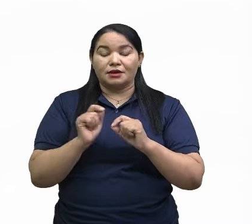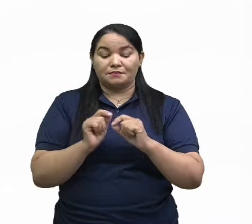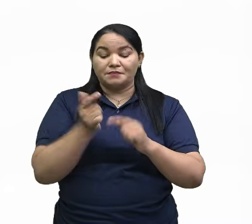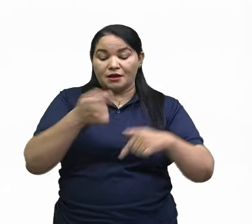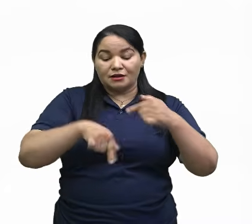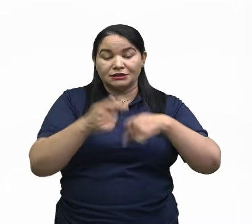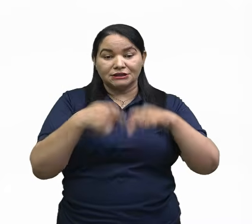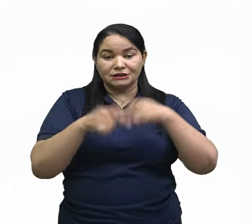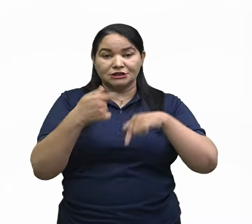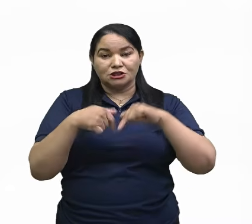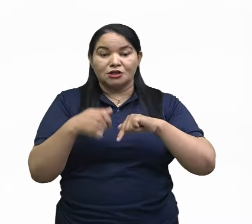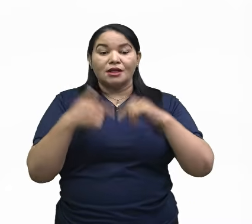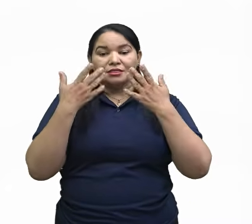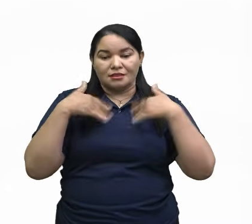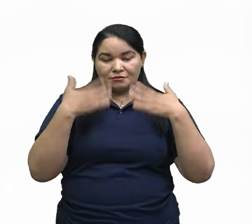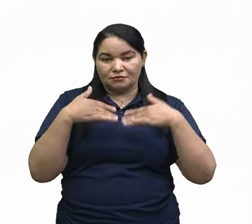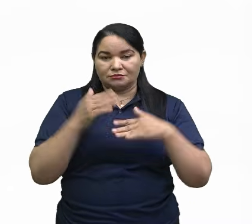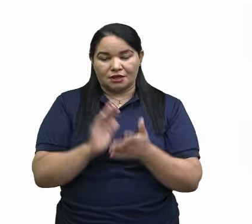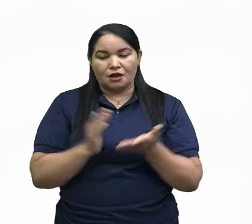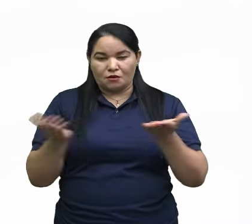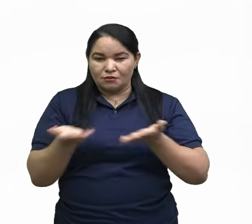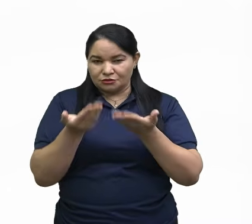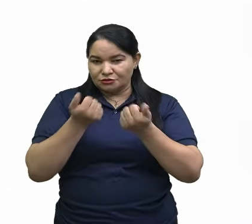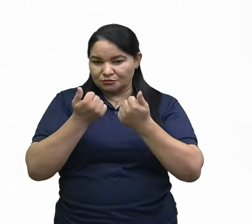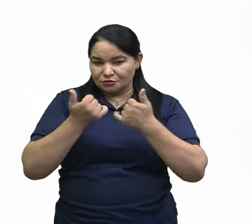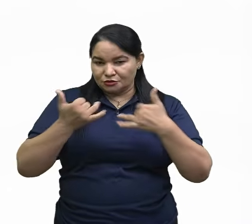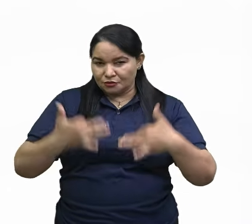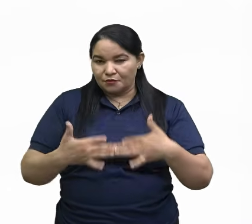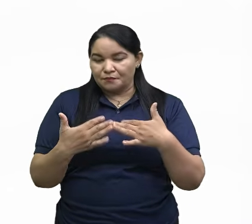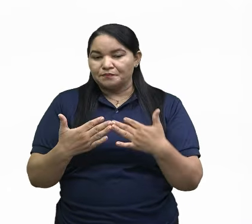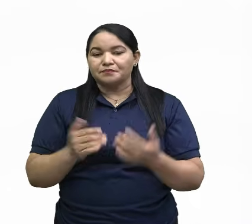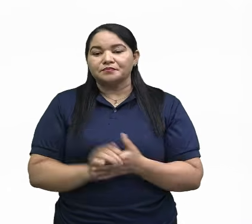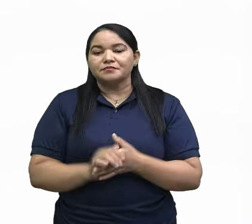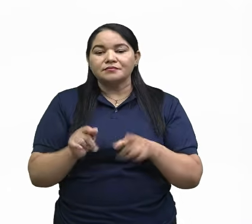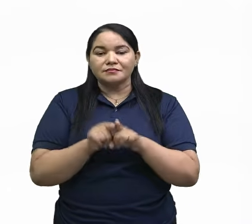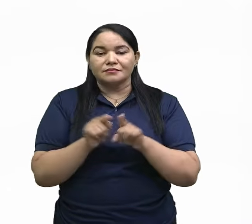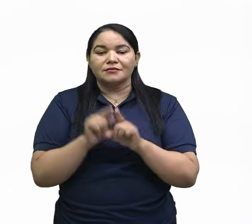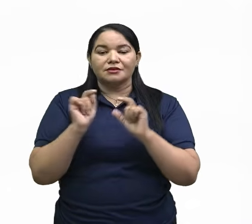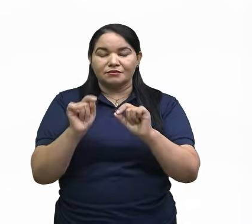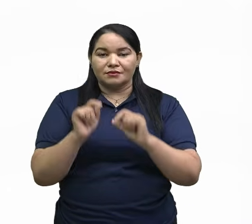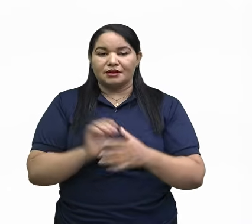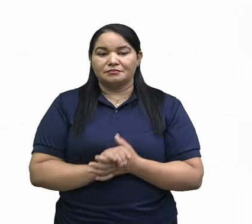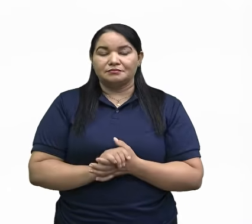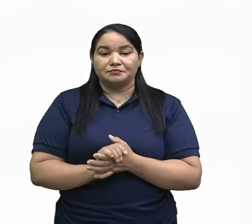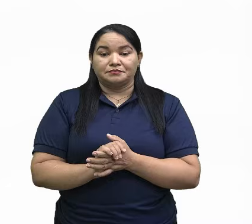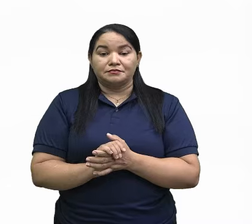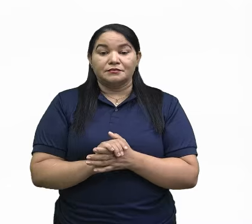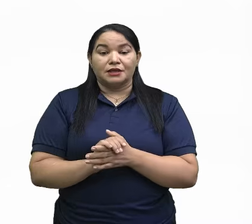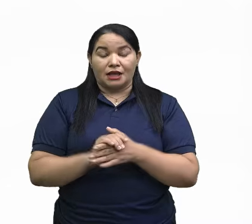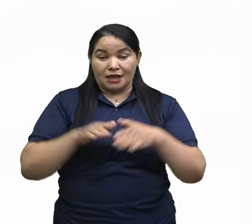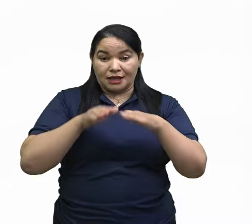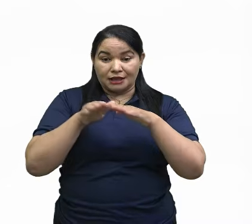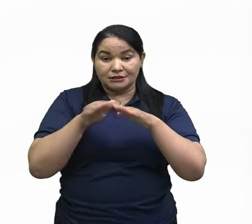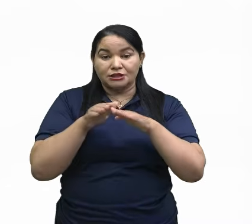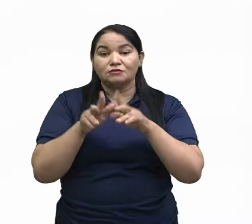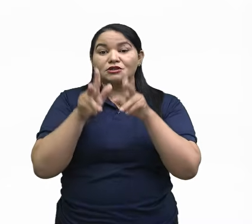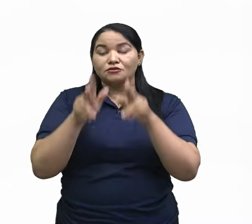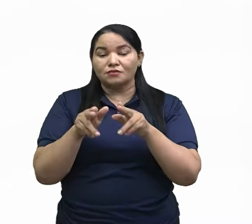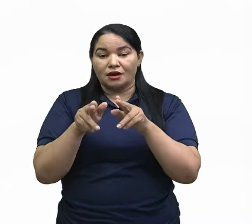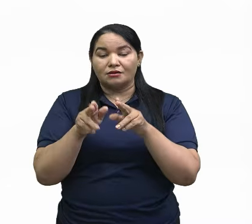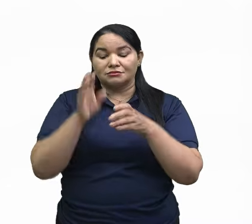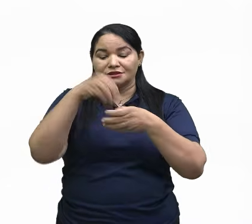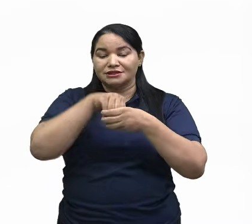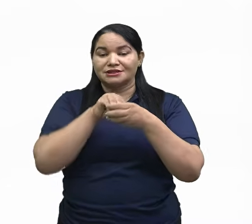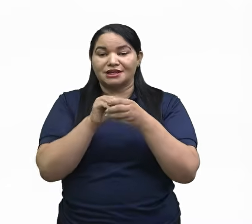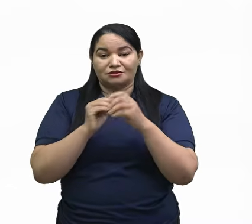não espontânea, como eu já disse no início aqui da aula, né? E também envolve uma reação de oxirredução, assim como nas